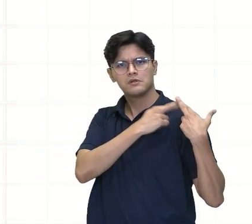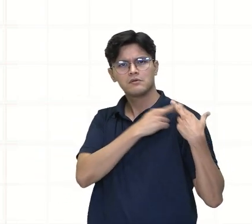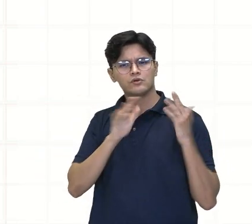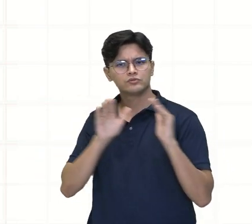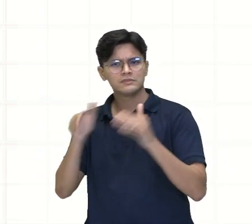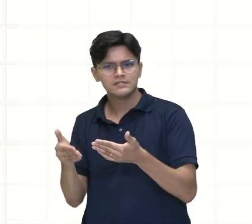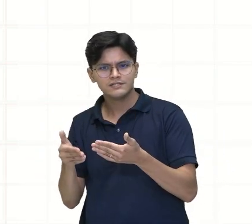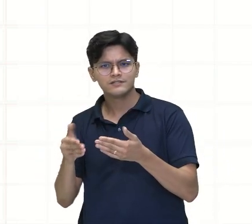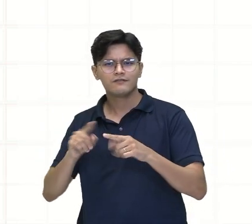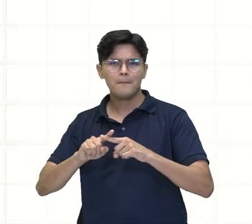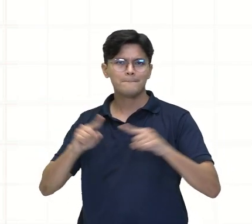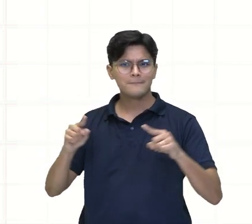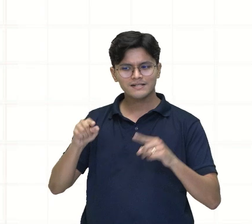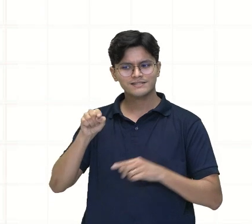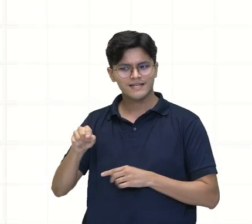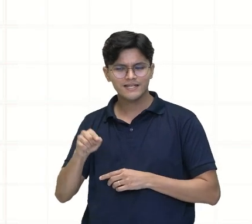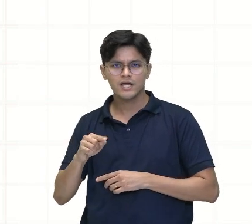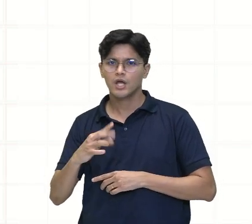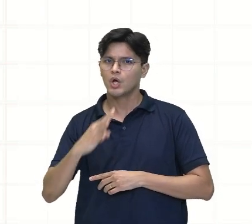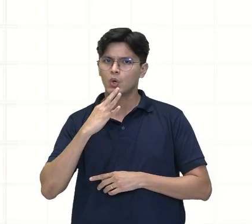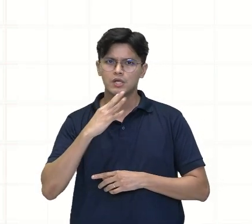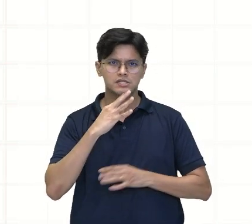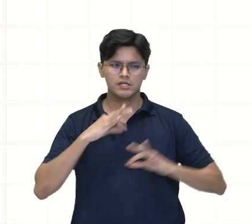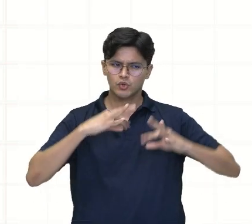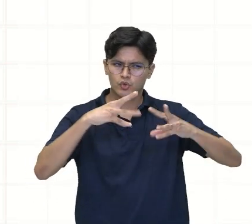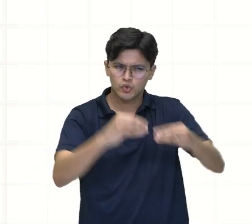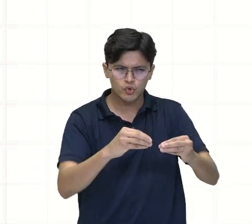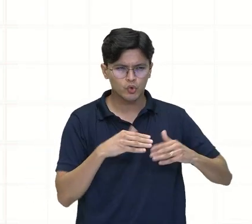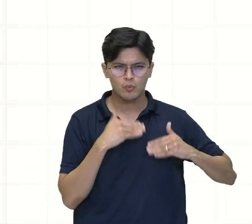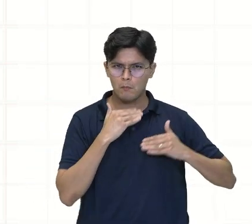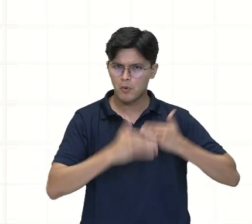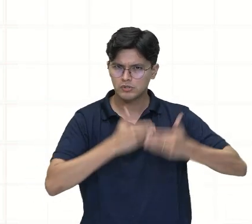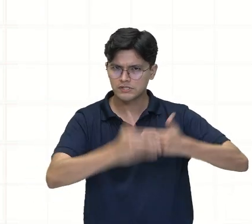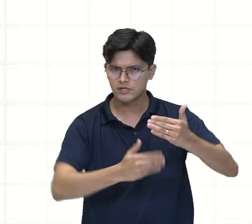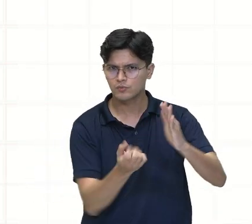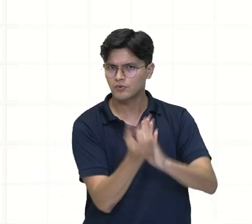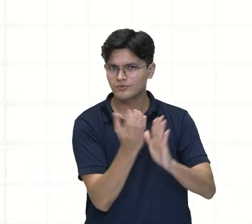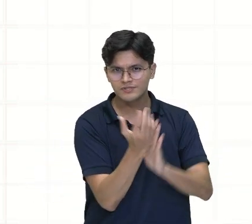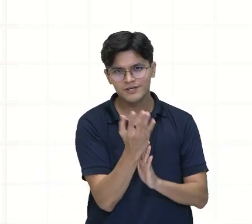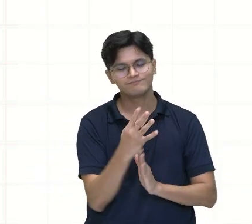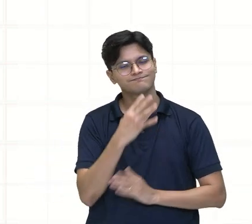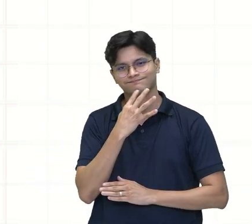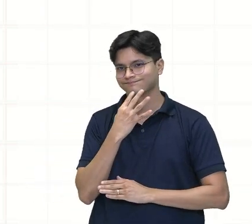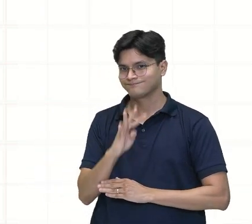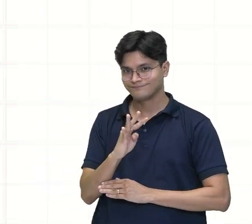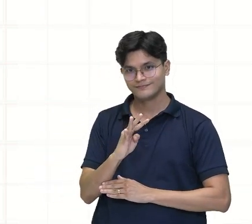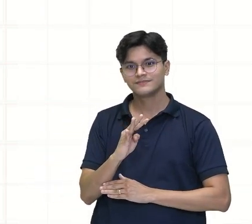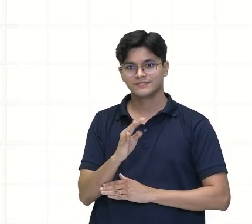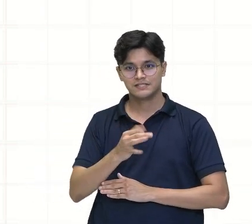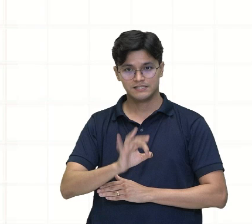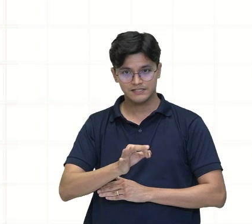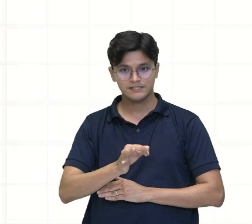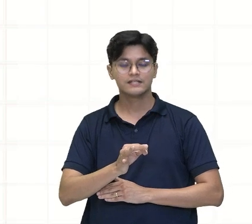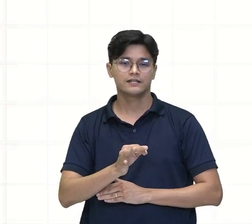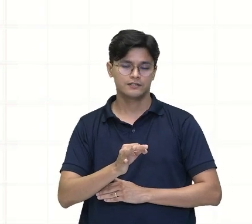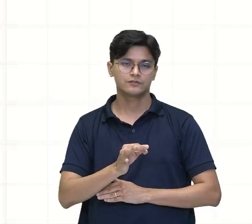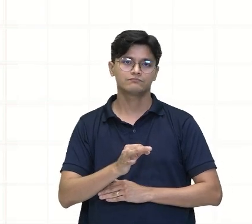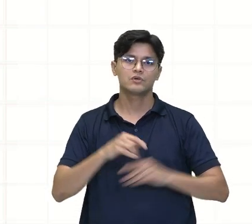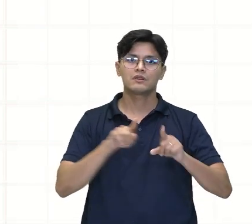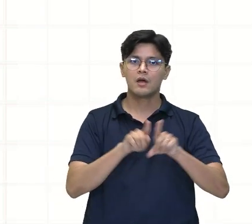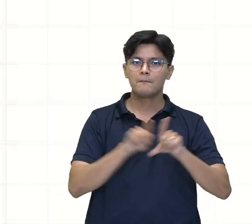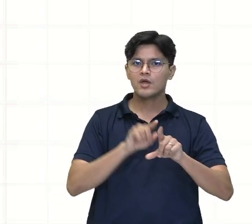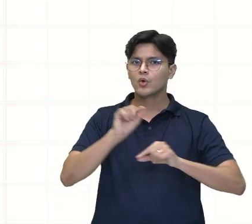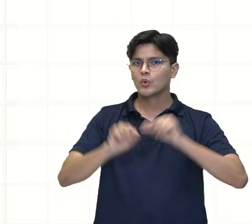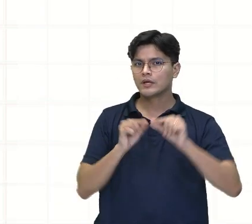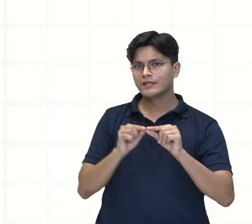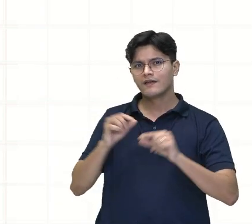processo produtivo da mercadoria que ele está ali produzindo. Nesse período também, milhares de trabalhadores saíram do